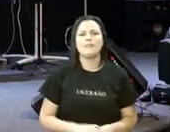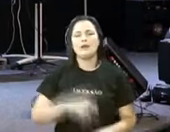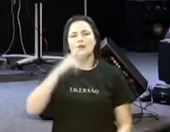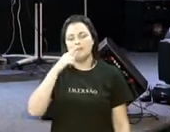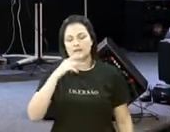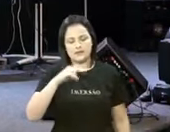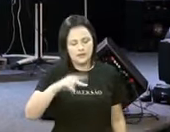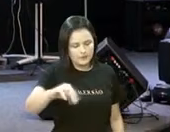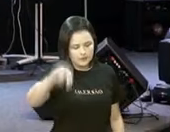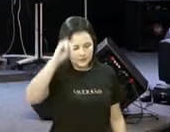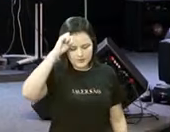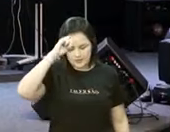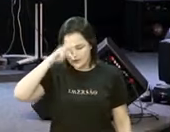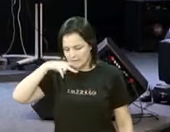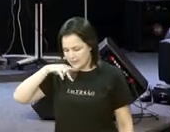Laidebarachuria.